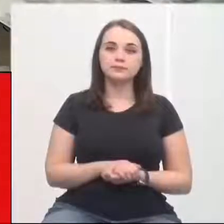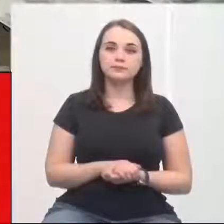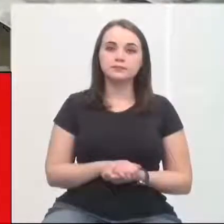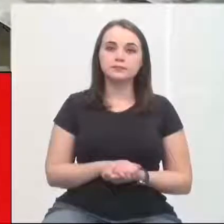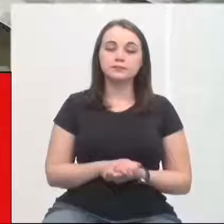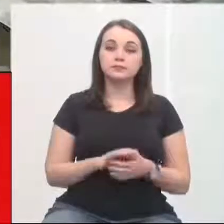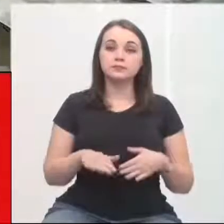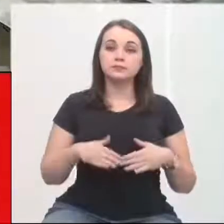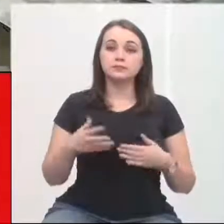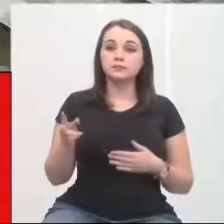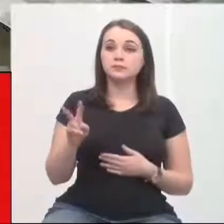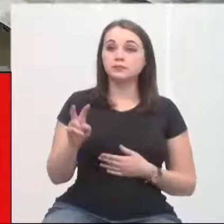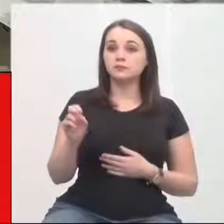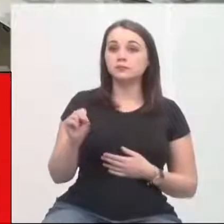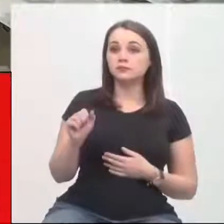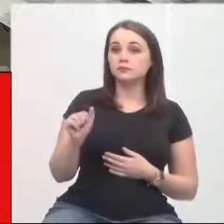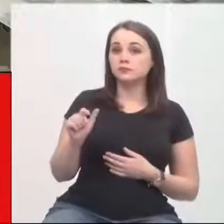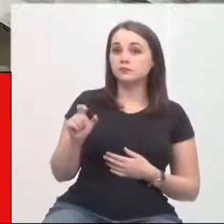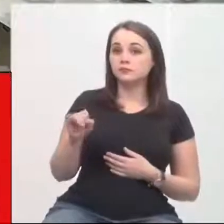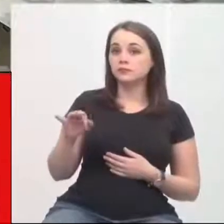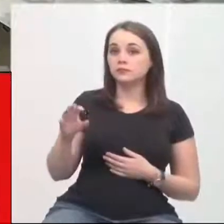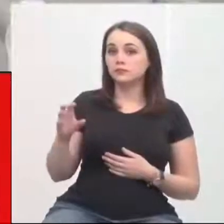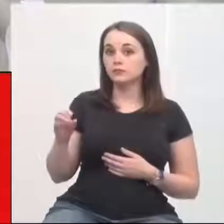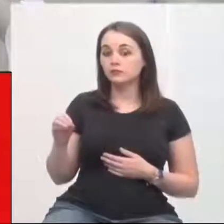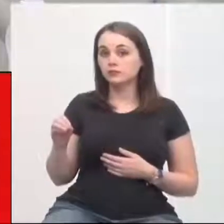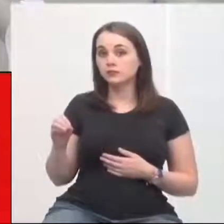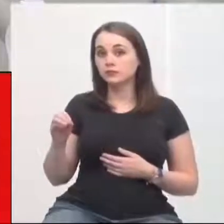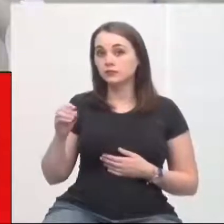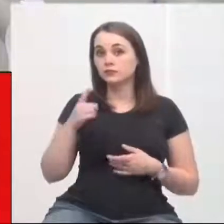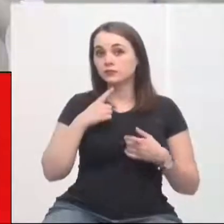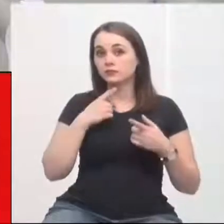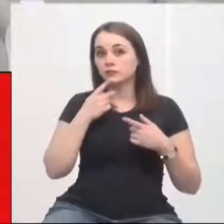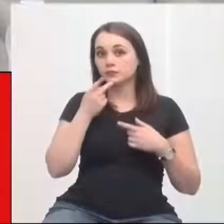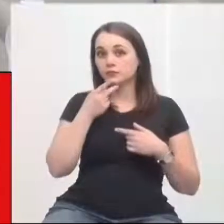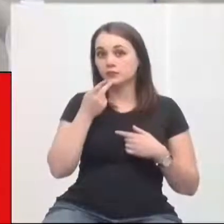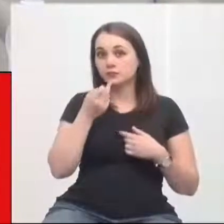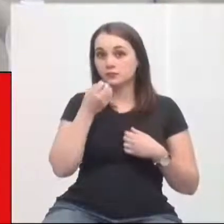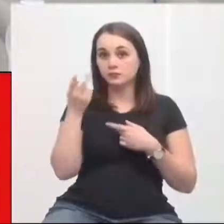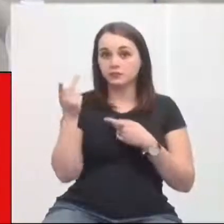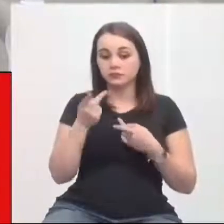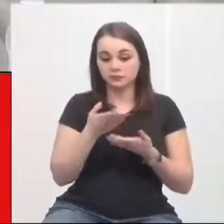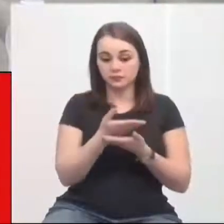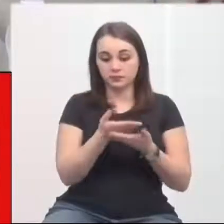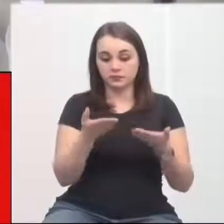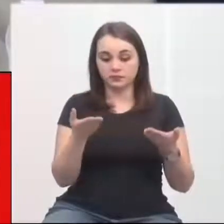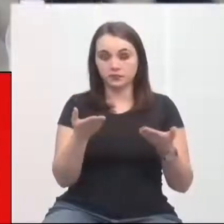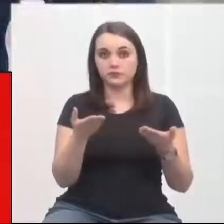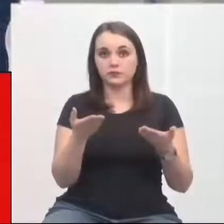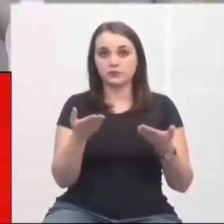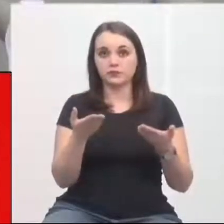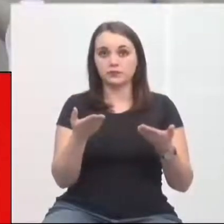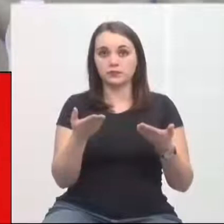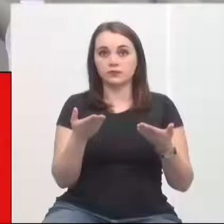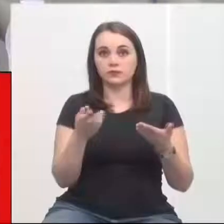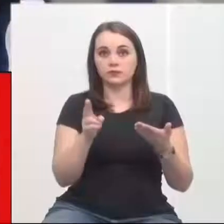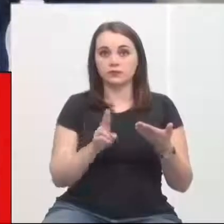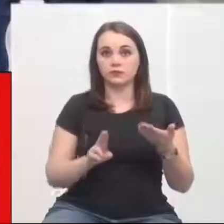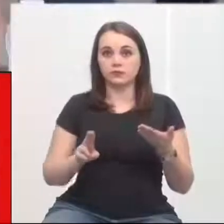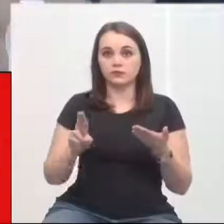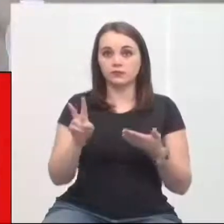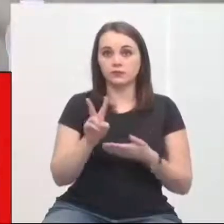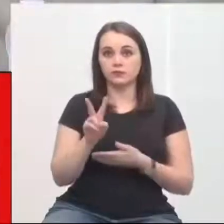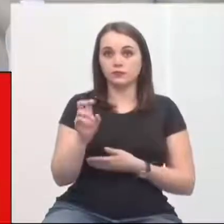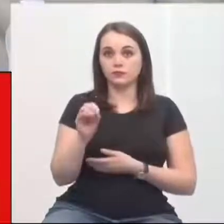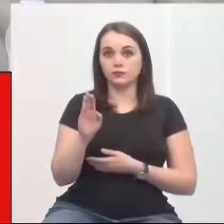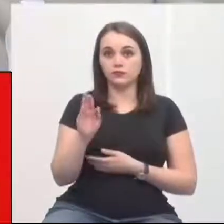Gentilmente, o vereador Salésio Lima, presidente da comissão, cedeu as boas-vindas para ser dadas aos nossos convidados. Fará uso o vereador Abadias